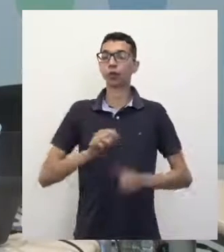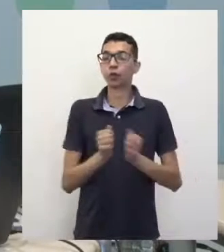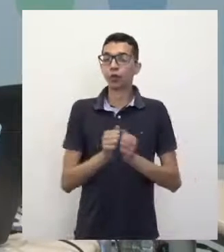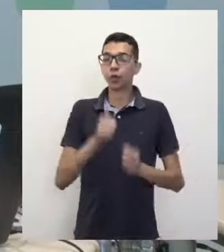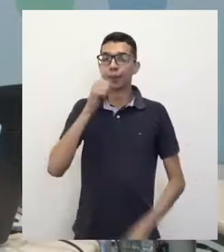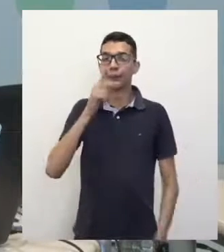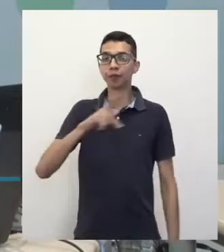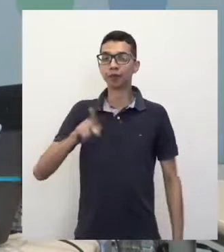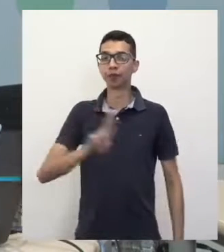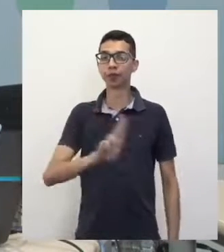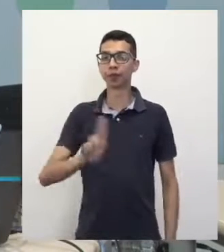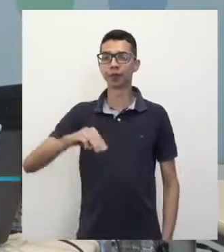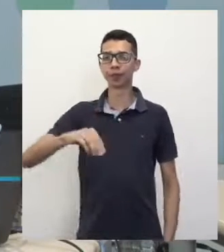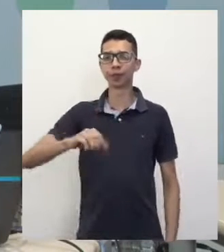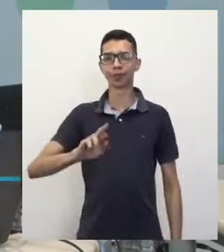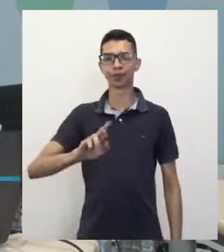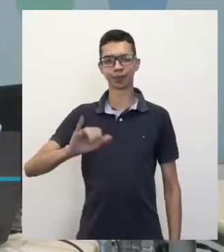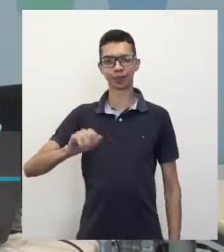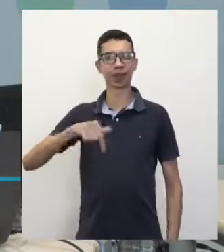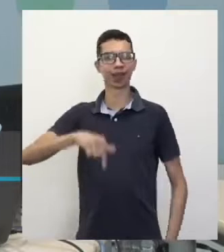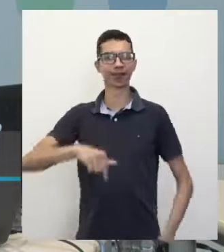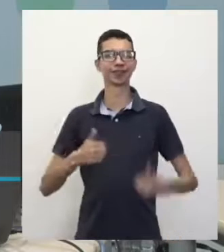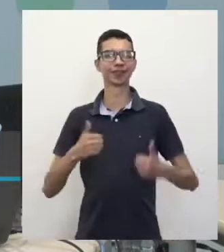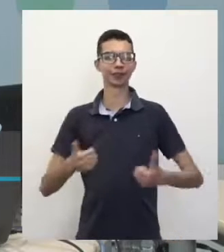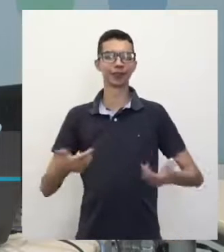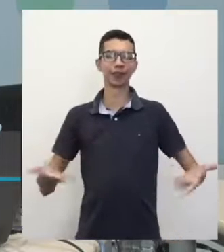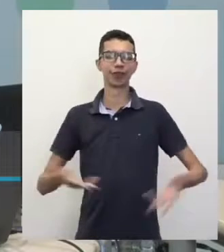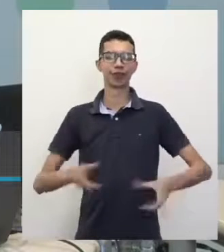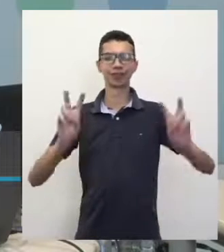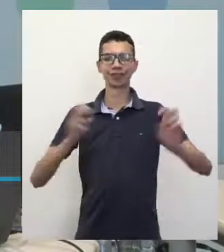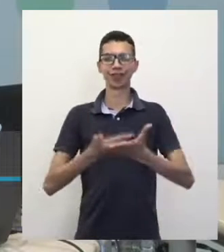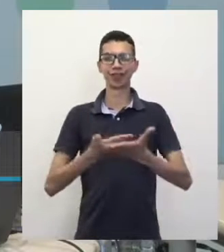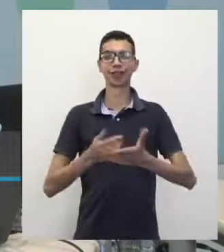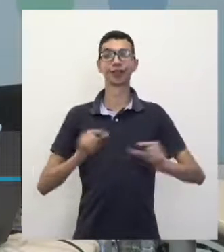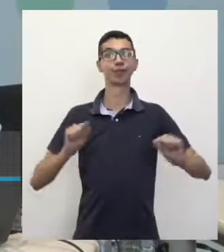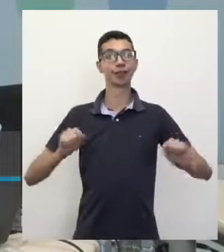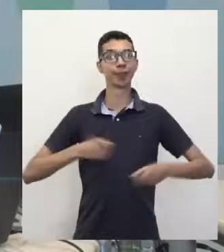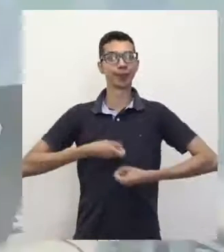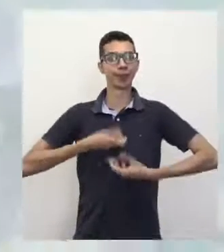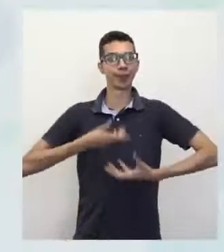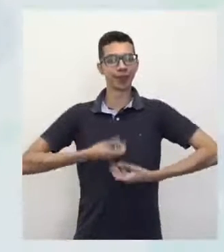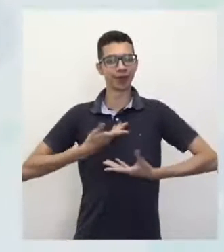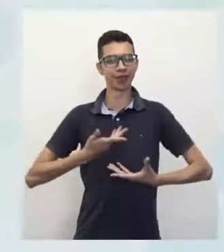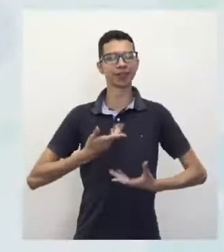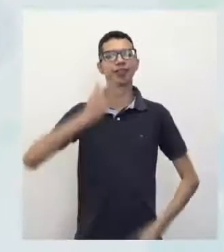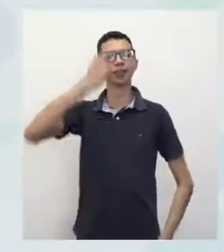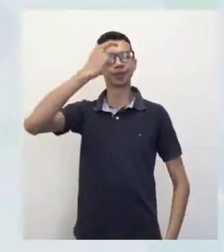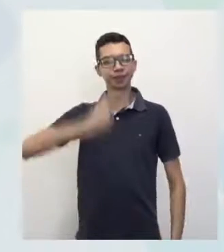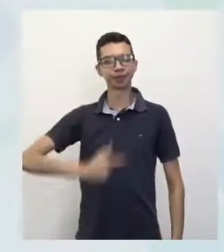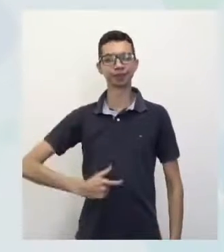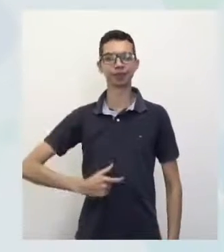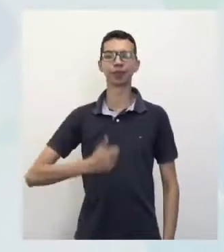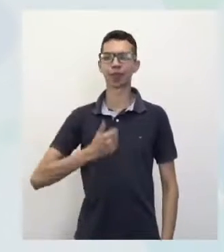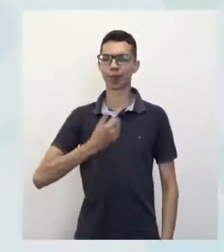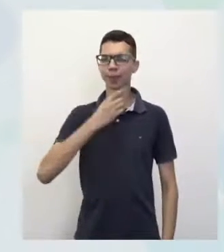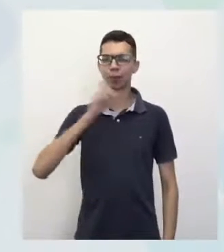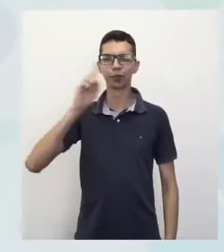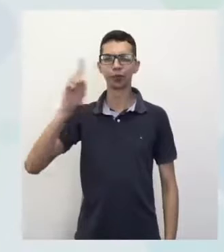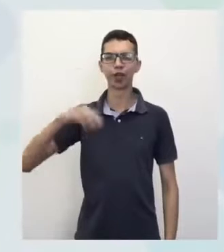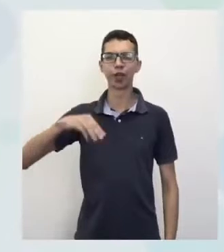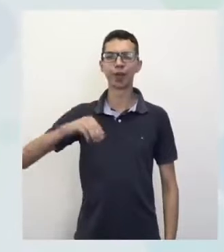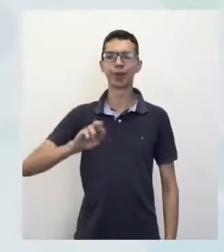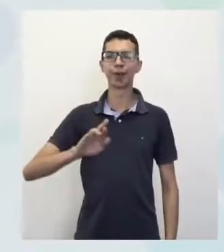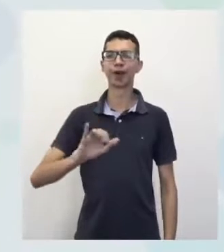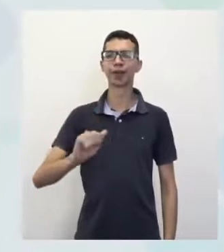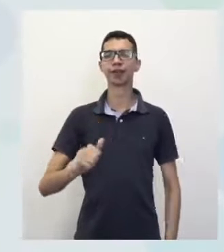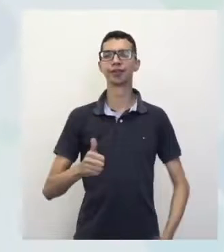Márcia Janine, Arte. O tema da aula de hoje é poéticas pessoais. Bom dia, Márcia. Bom dia.